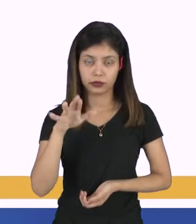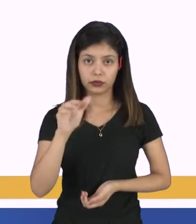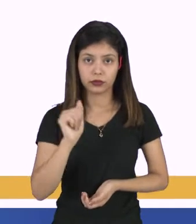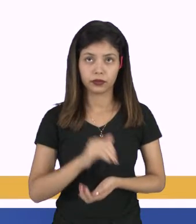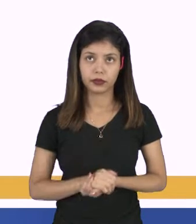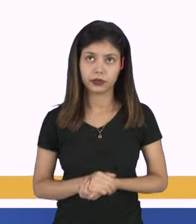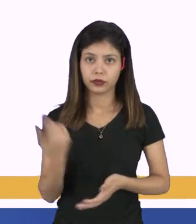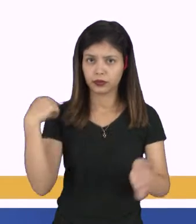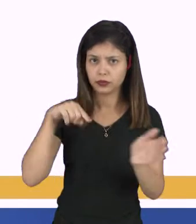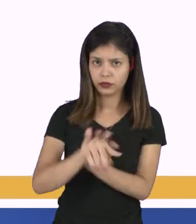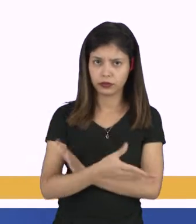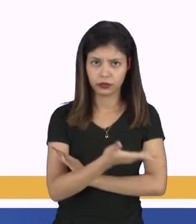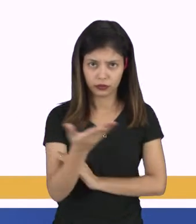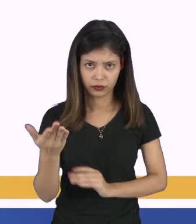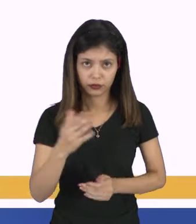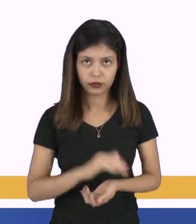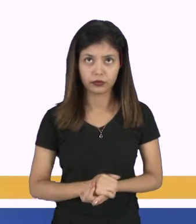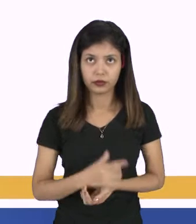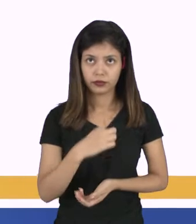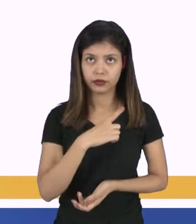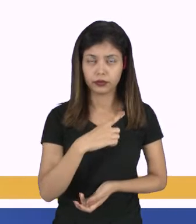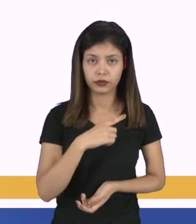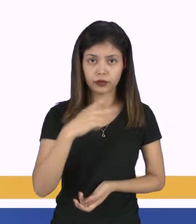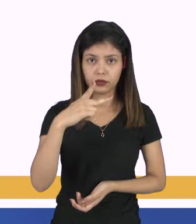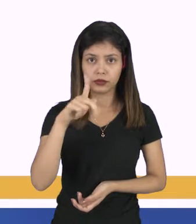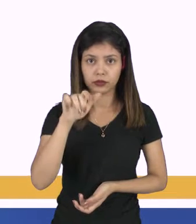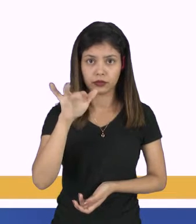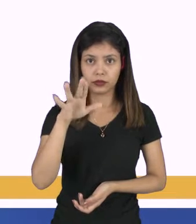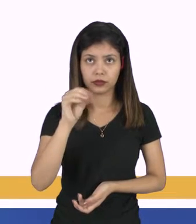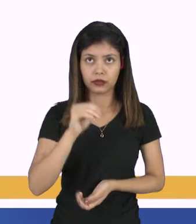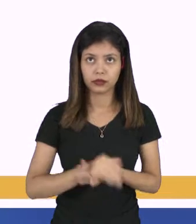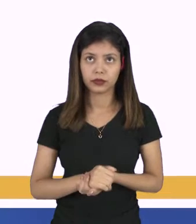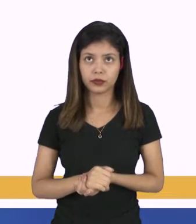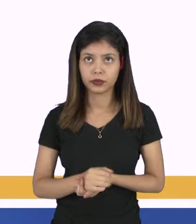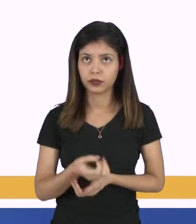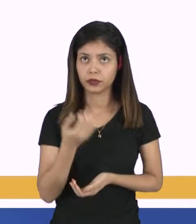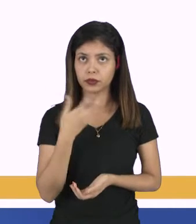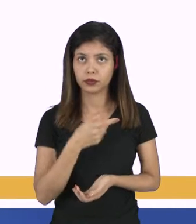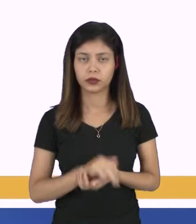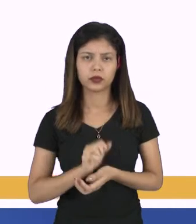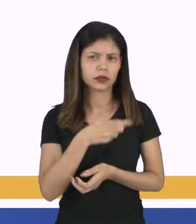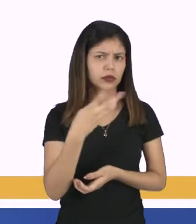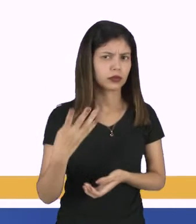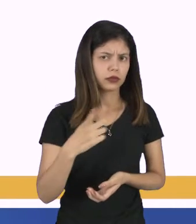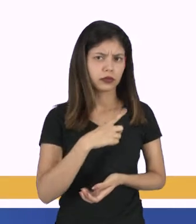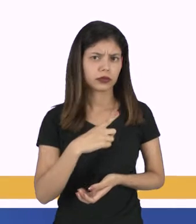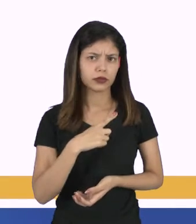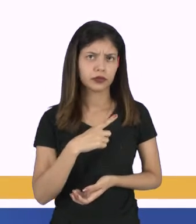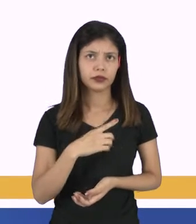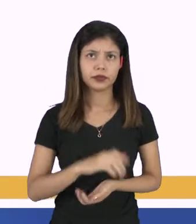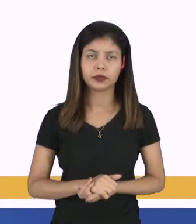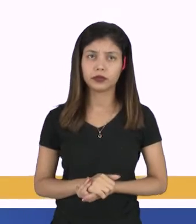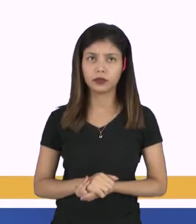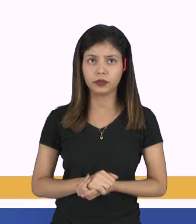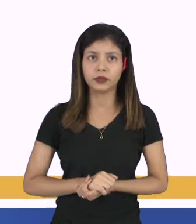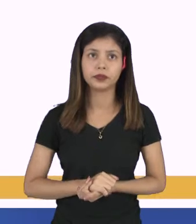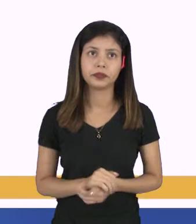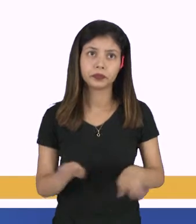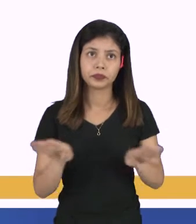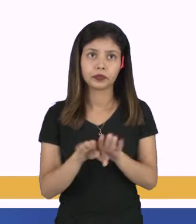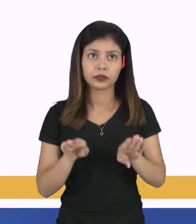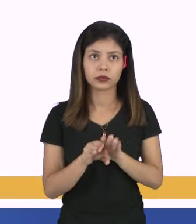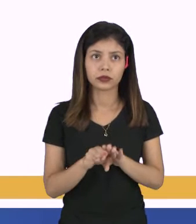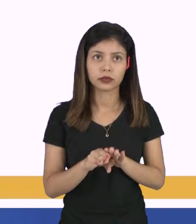E a pergunta que eu faço para você, né? Aqui nós temos um polígono convexo, ele é regular, bonitinho. Quantas diagonais ele vai ter? Gente, diagonais de